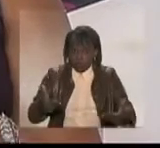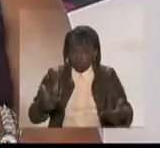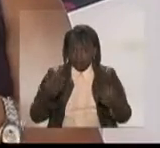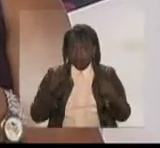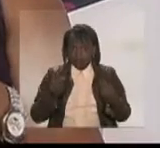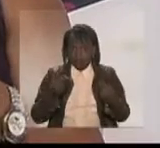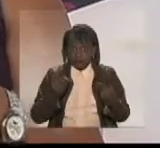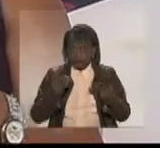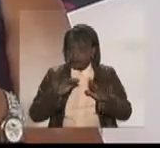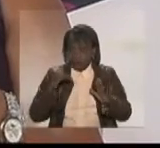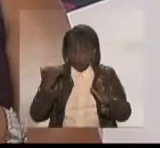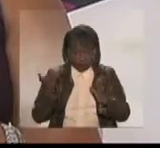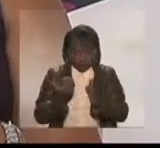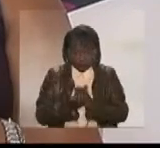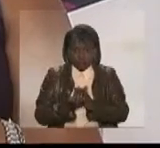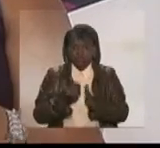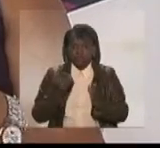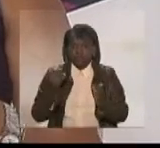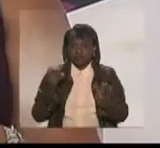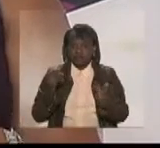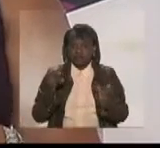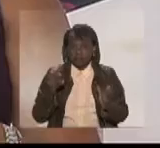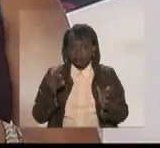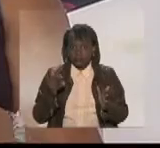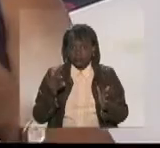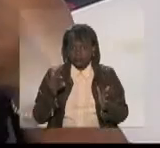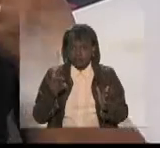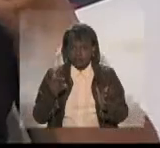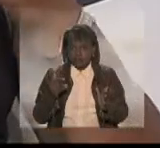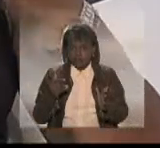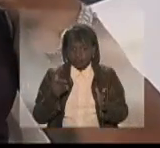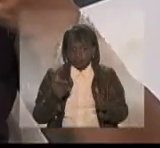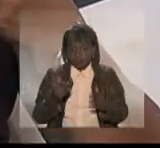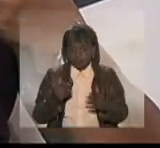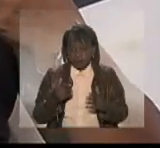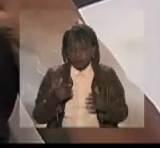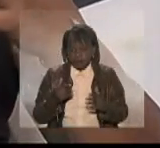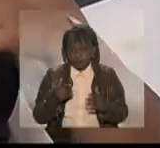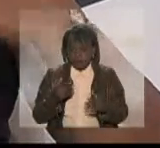lutarmos para que todos nós pudéssemos